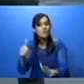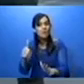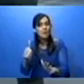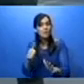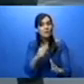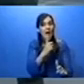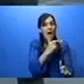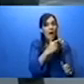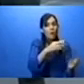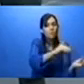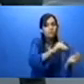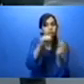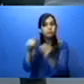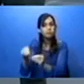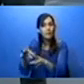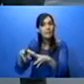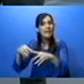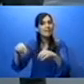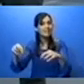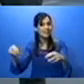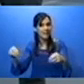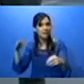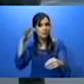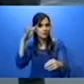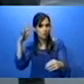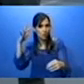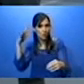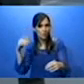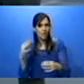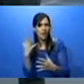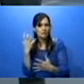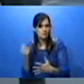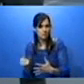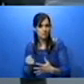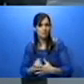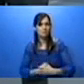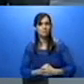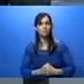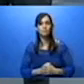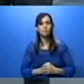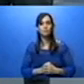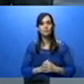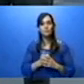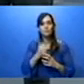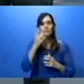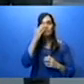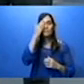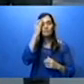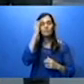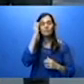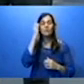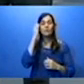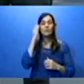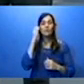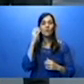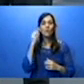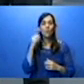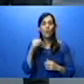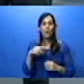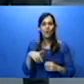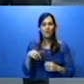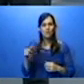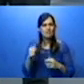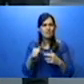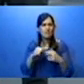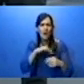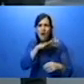ambiente terrestre, segundo a teoria atualmente mais aceita no meio científico, né? E esses artrópodes,